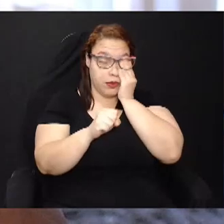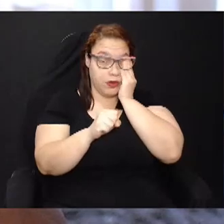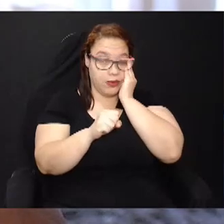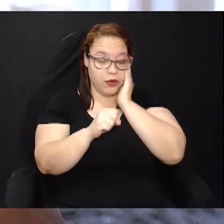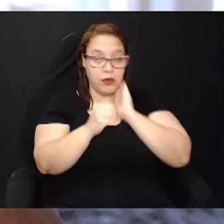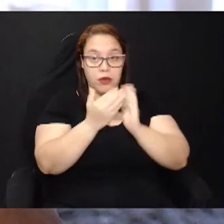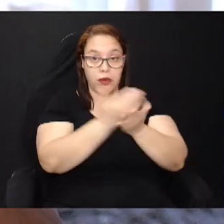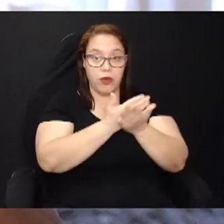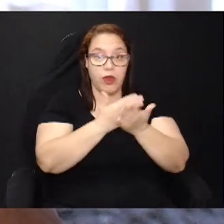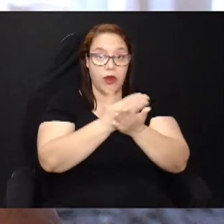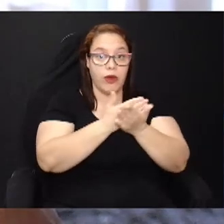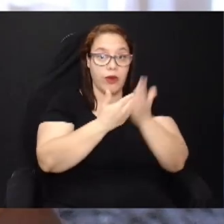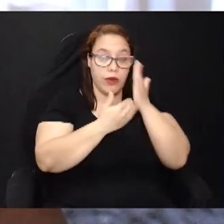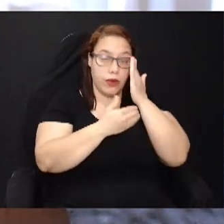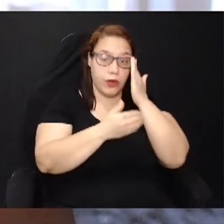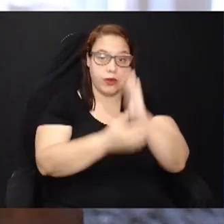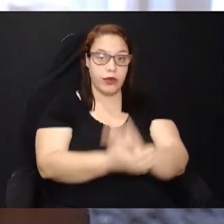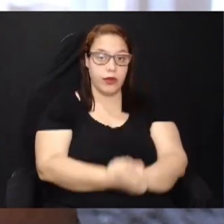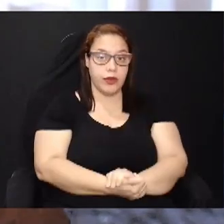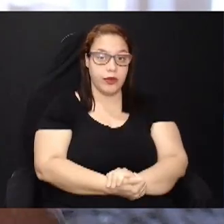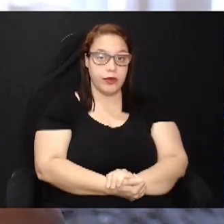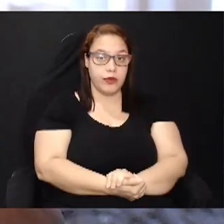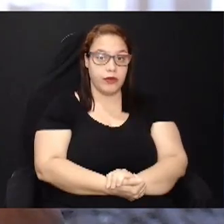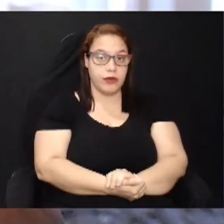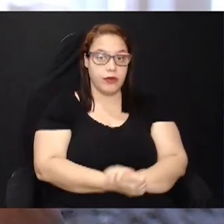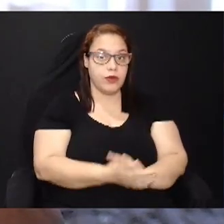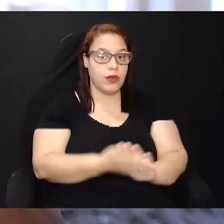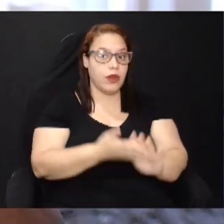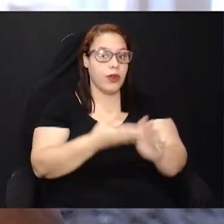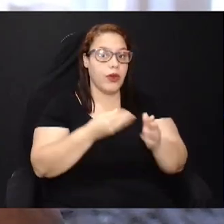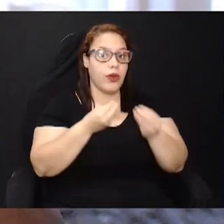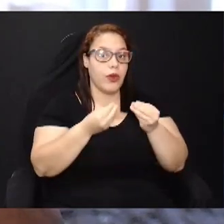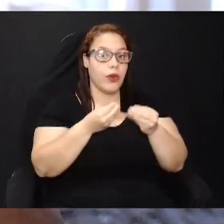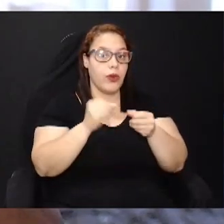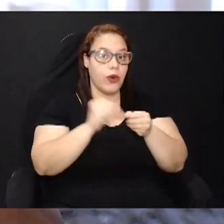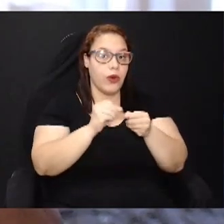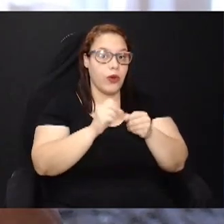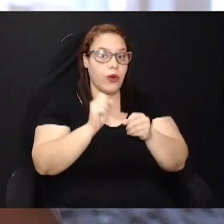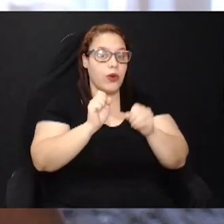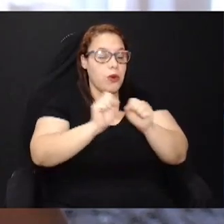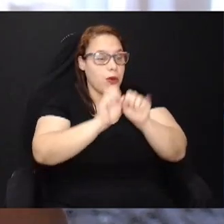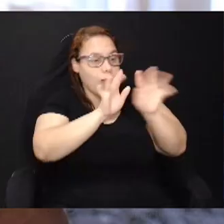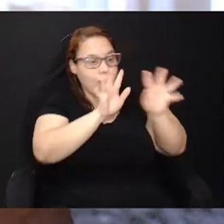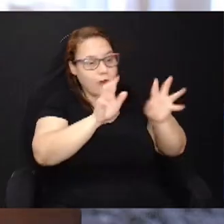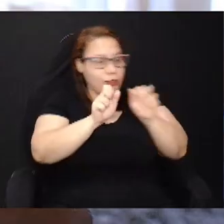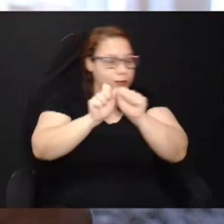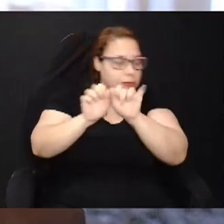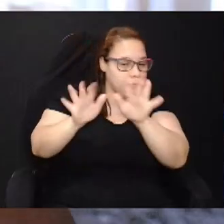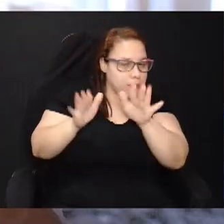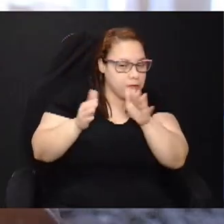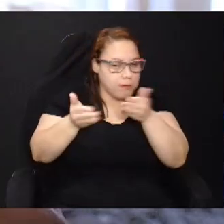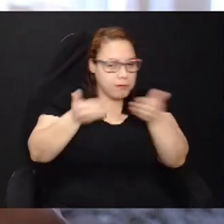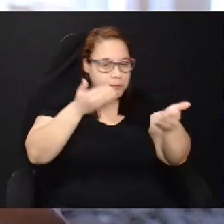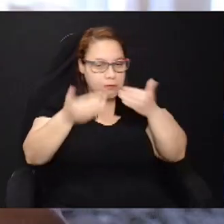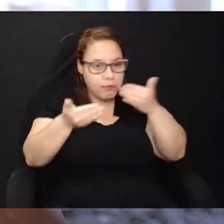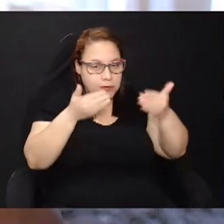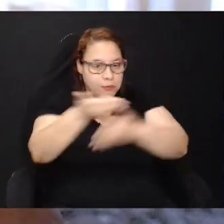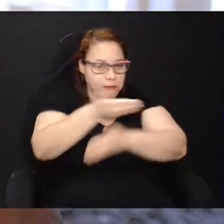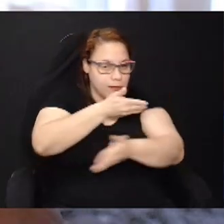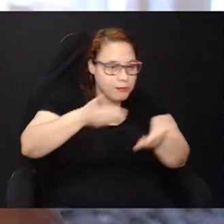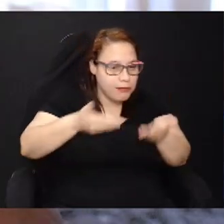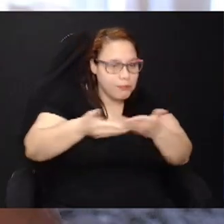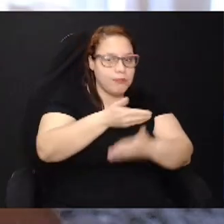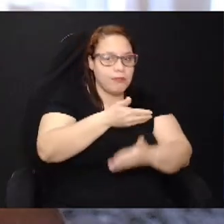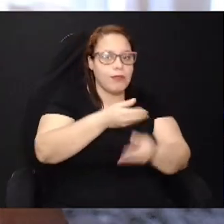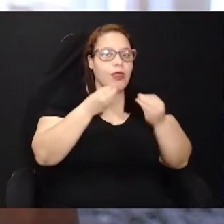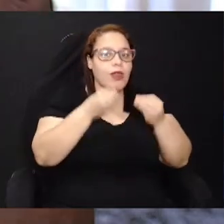era mágico e começou a fazer algumas mágicas e a gente começou então a participar da Escola de Mágicos